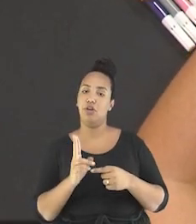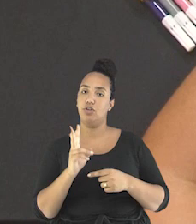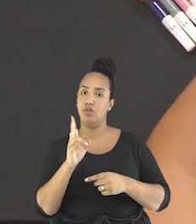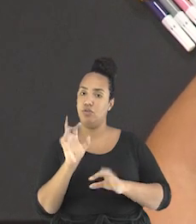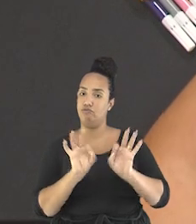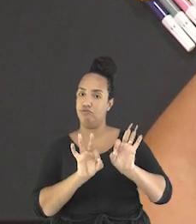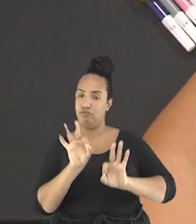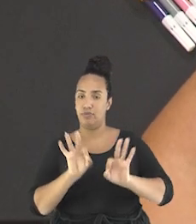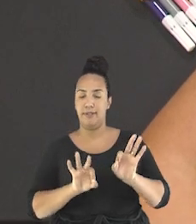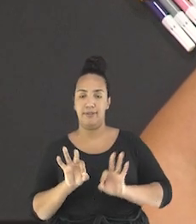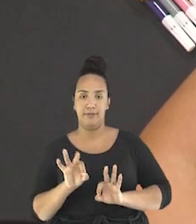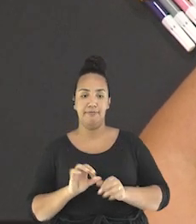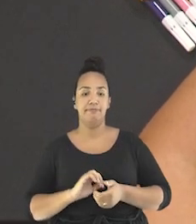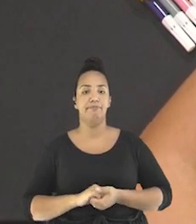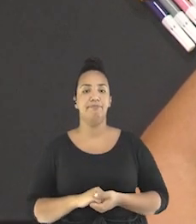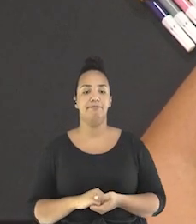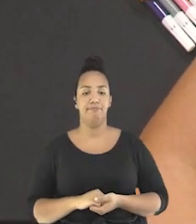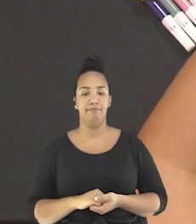tesoura.